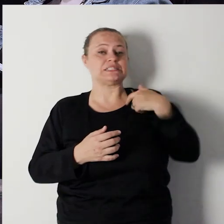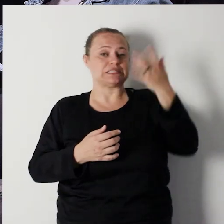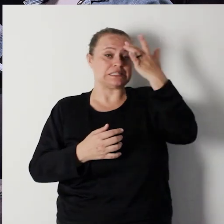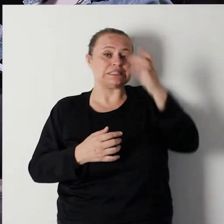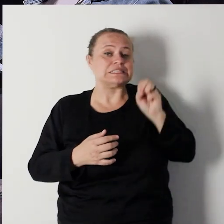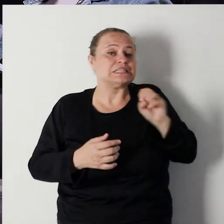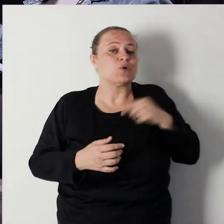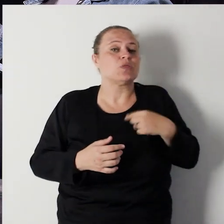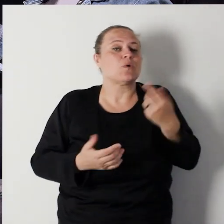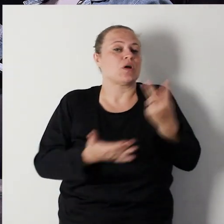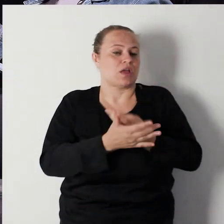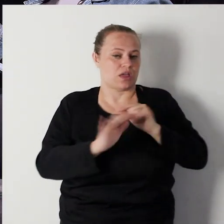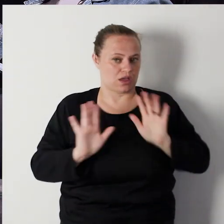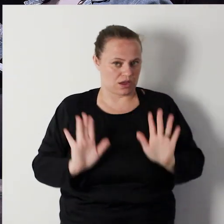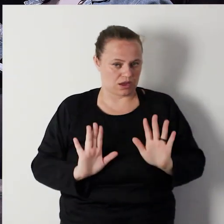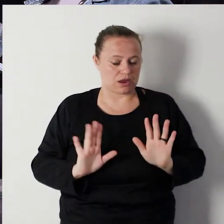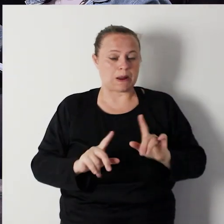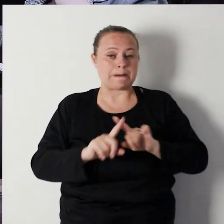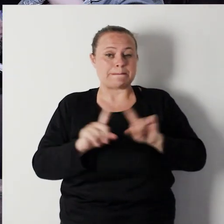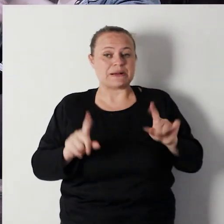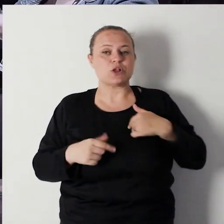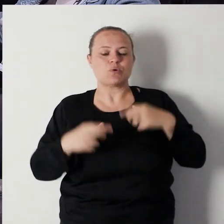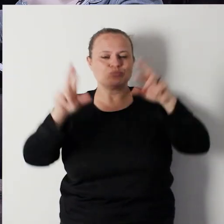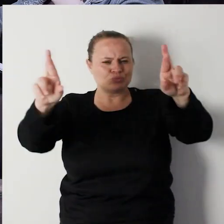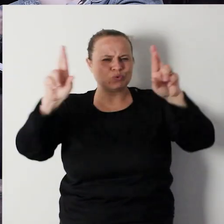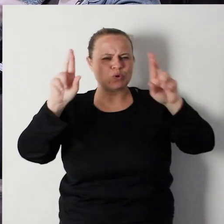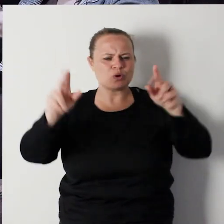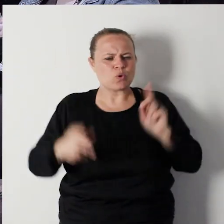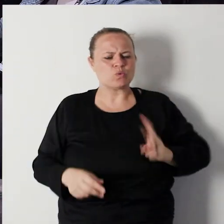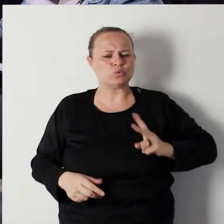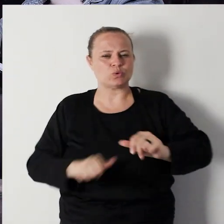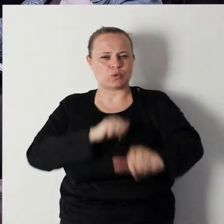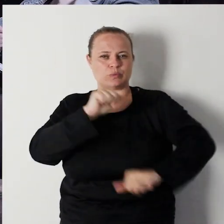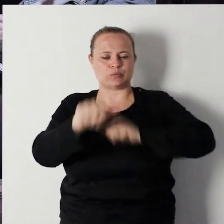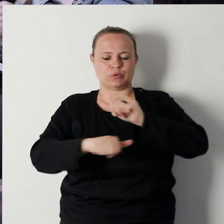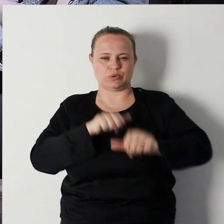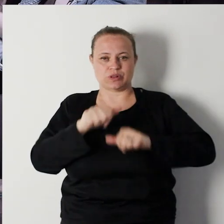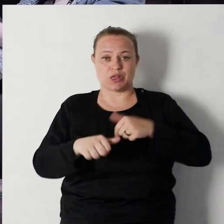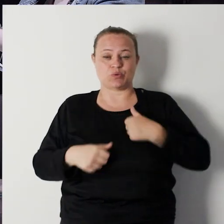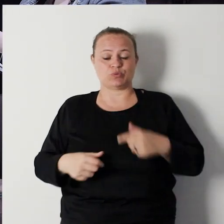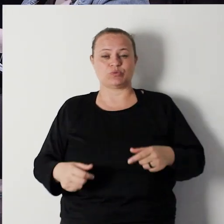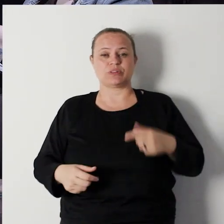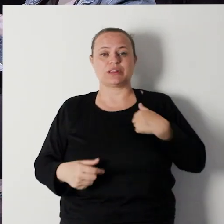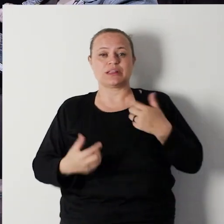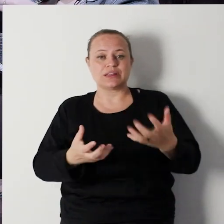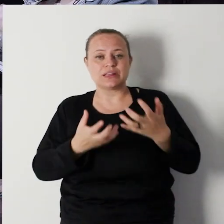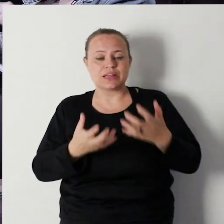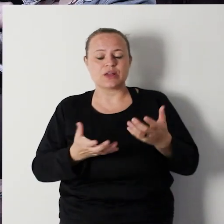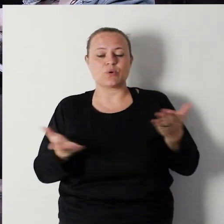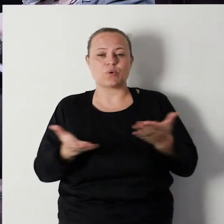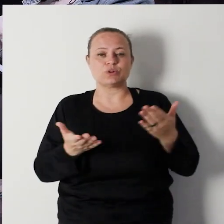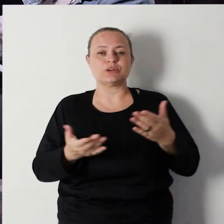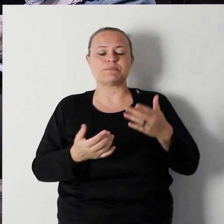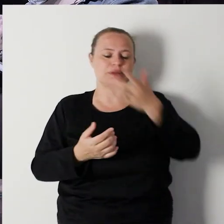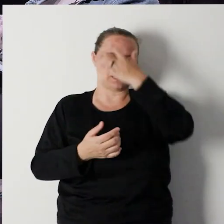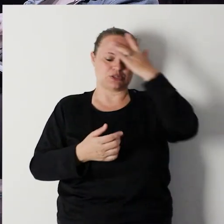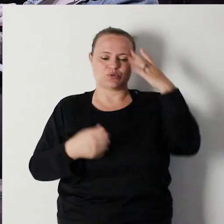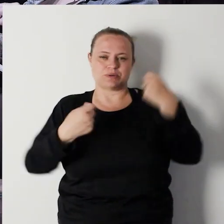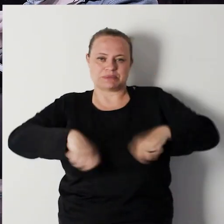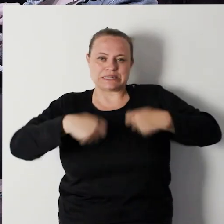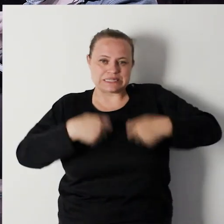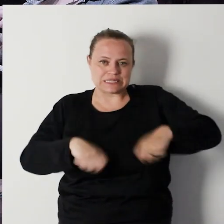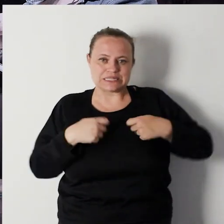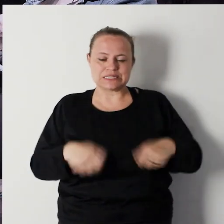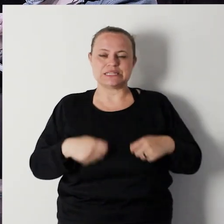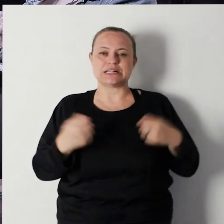enganada, né? Então, eu acho que tem muitas coisas que foram agilizando e que eu espero que continuem mudando. E eu sinto que hoje,